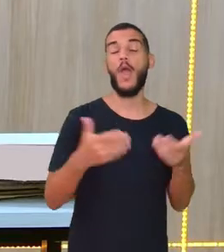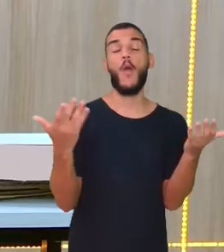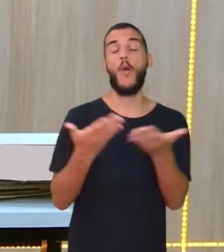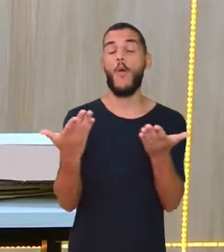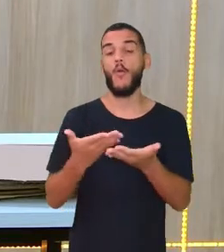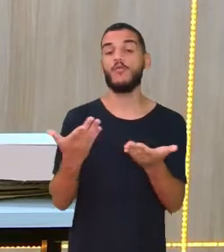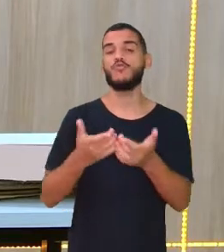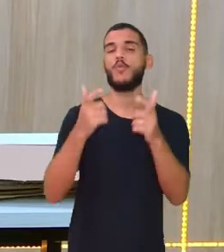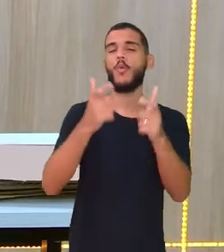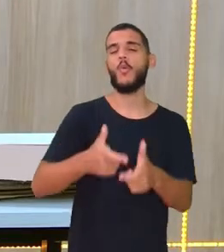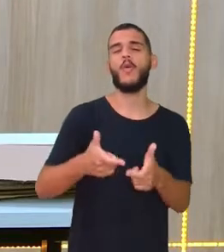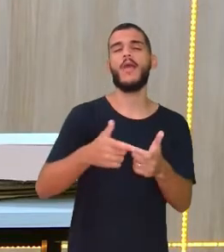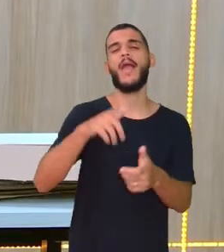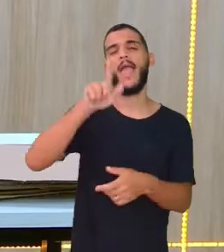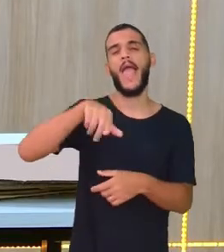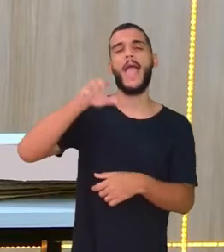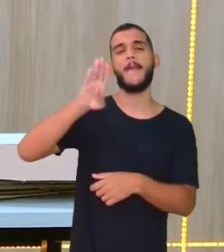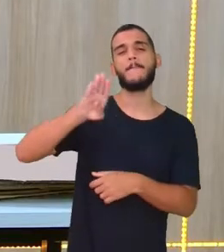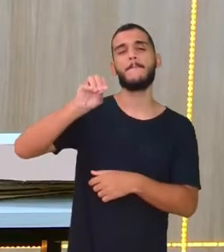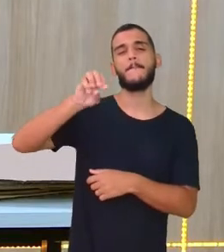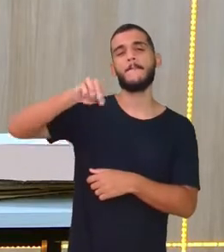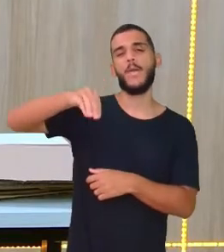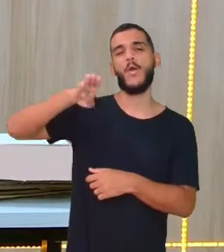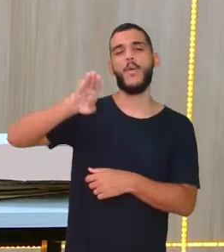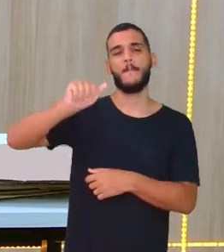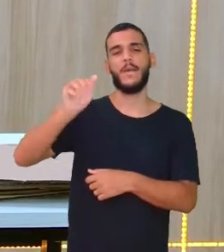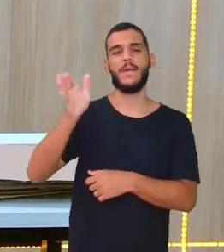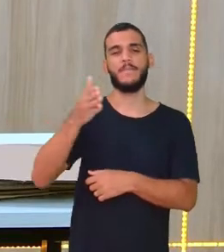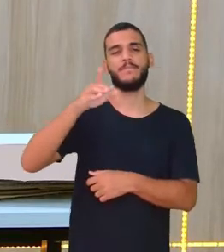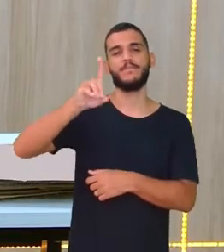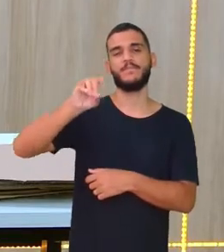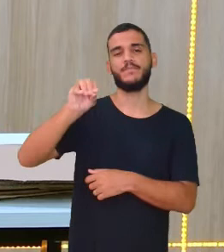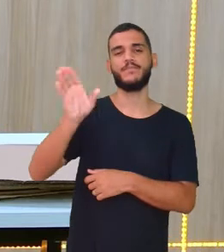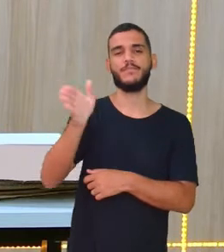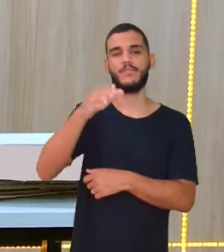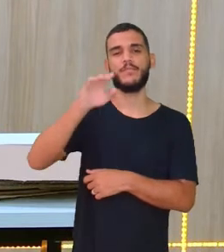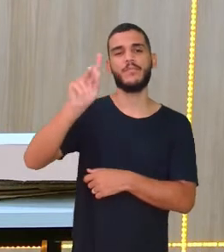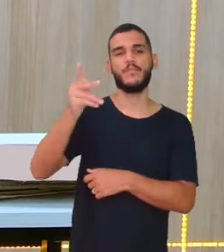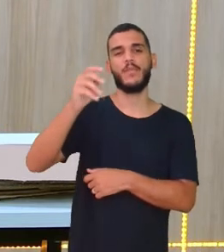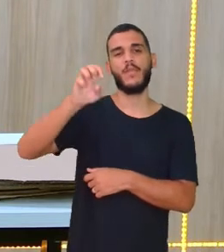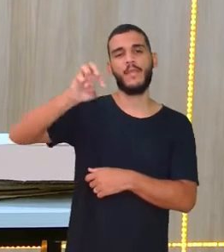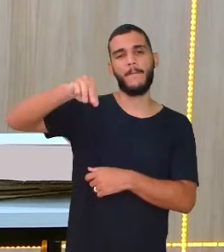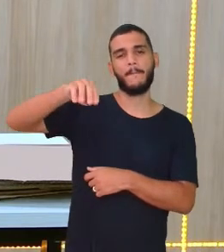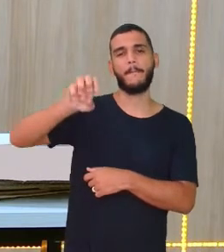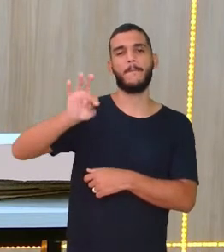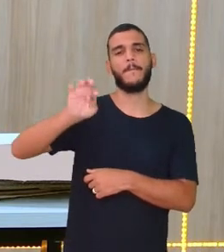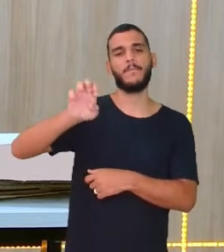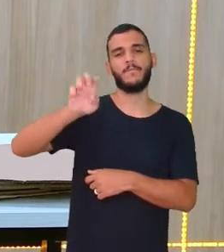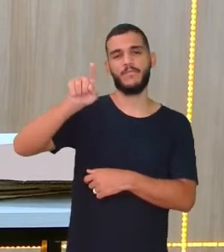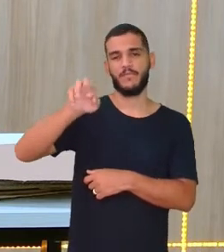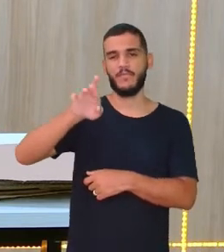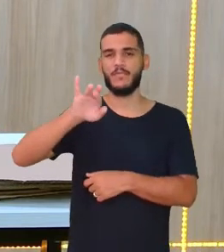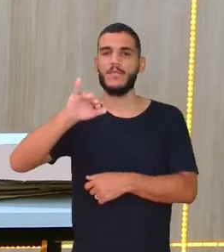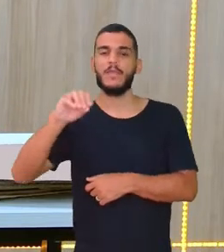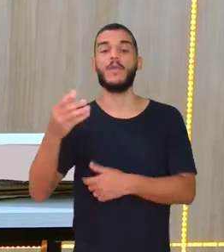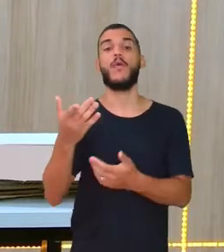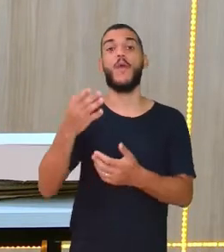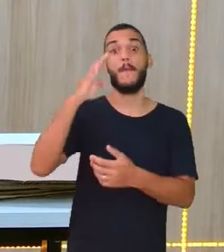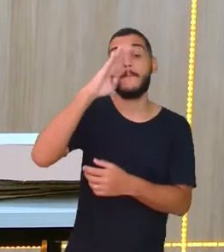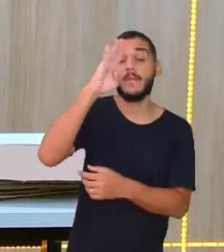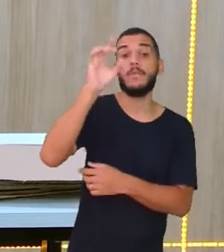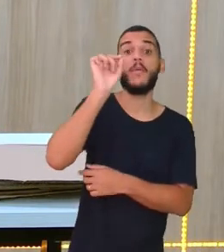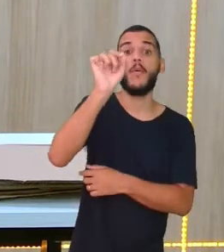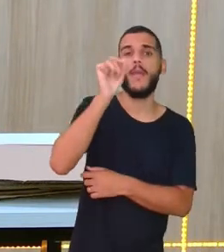Emetério, então dá uma olhadinha aí, quem mora nas proximidades, principalmente pessoas de 50 a 69